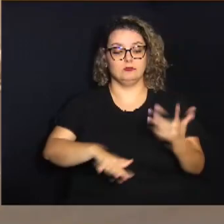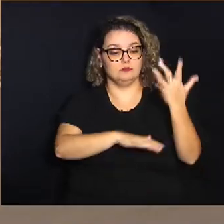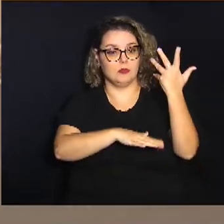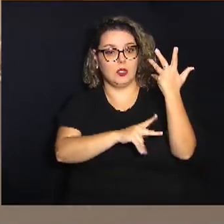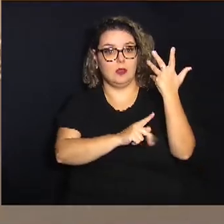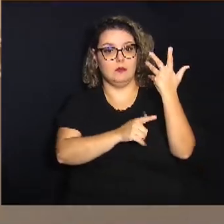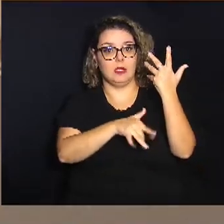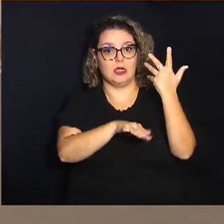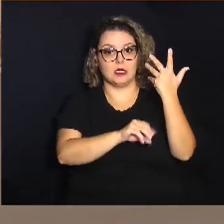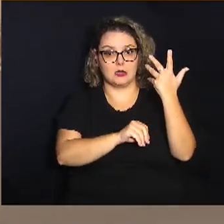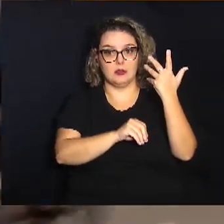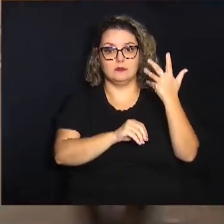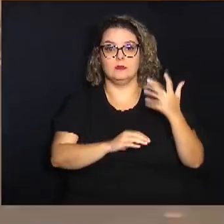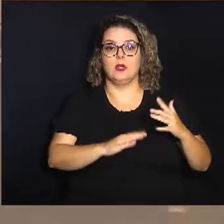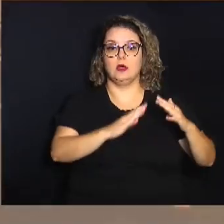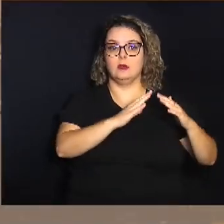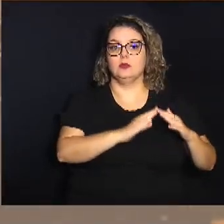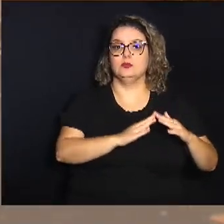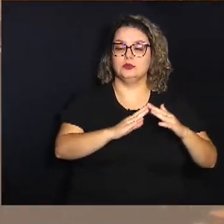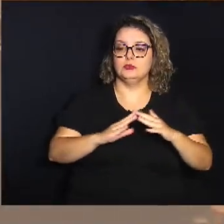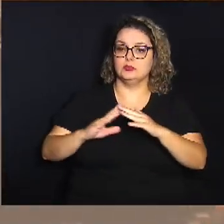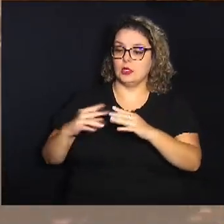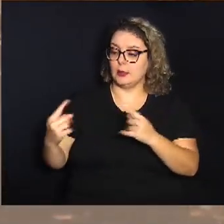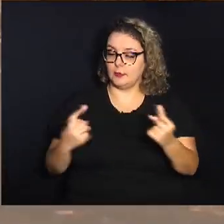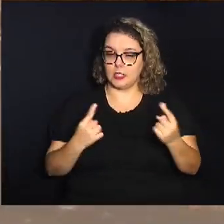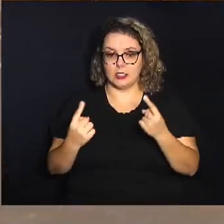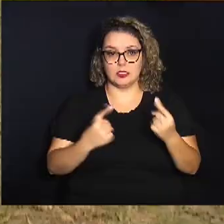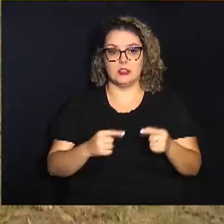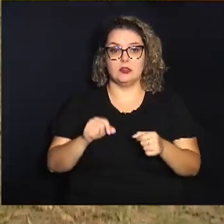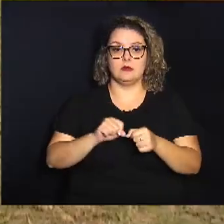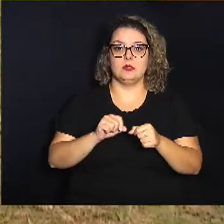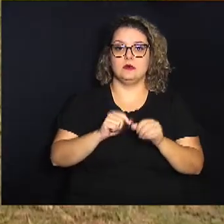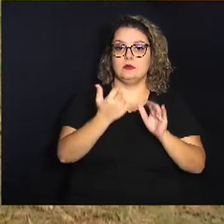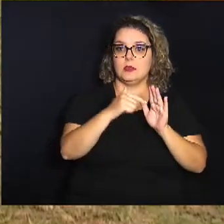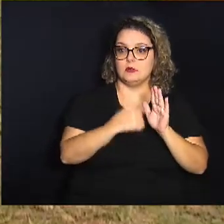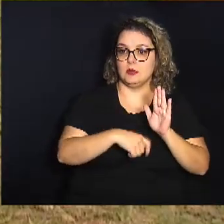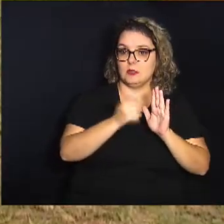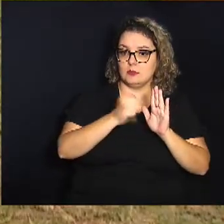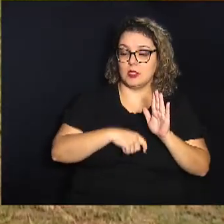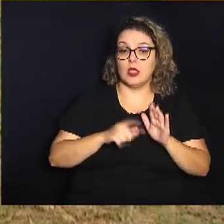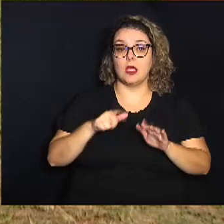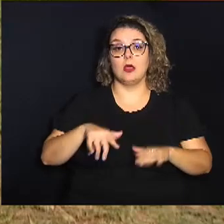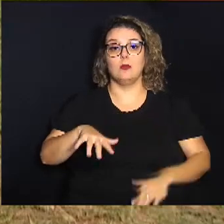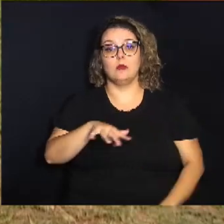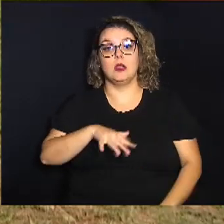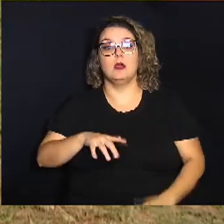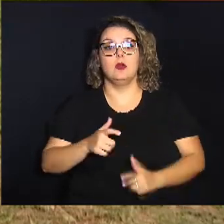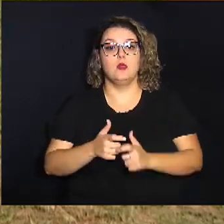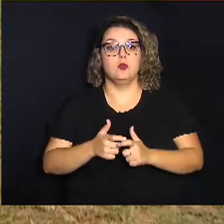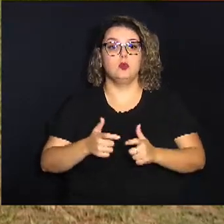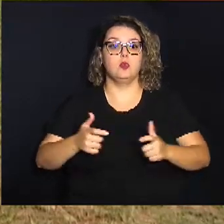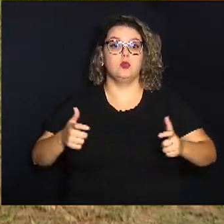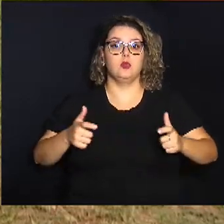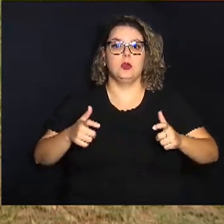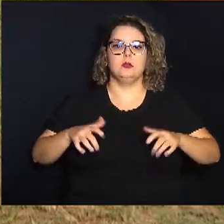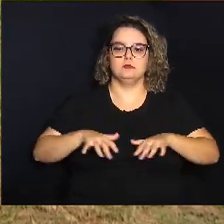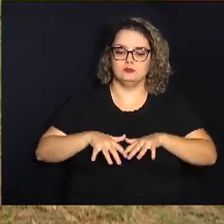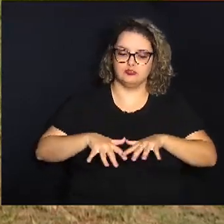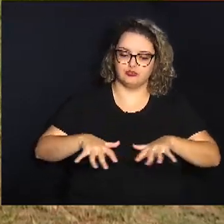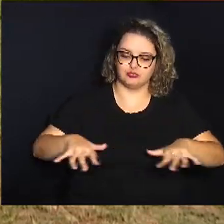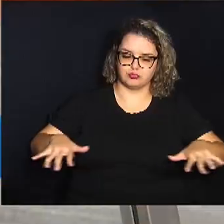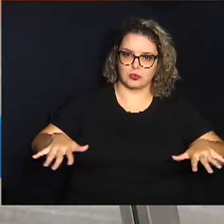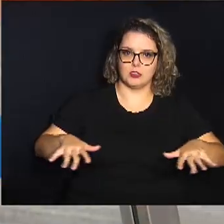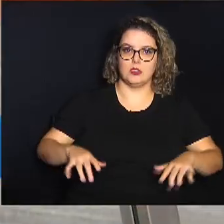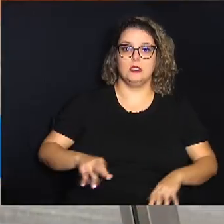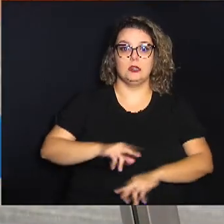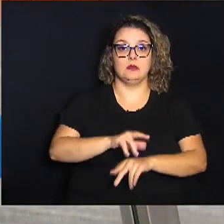população, os moradores me procuraram, fizeram a baixa assinada, e é uma região que cresceu muito verticalmente e tem muitos